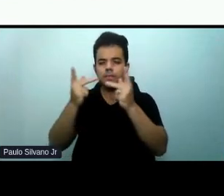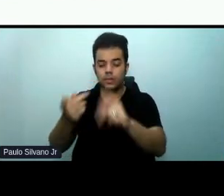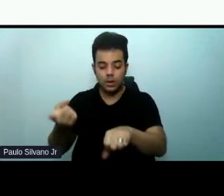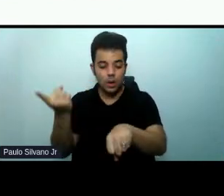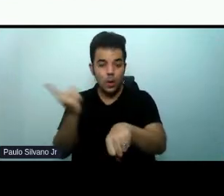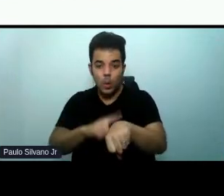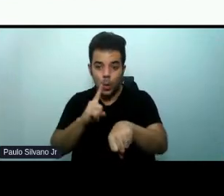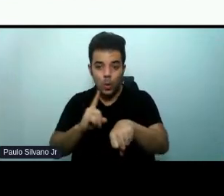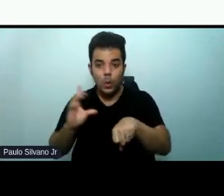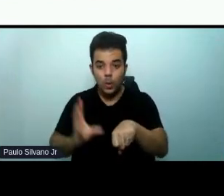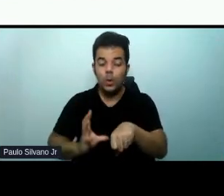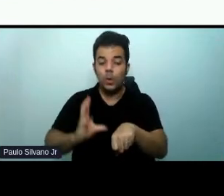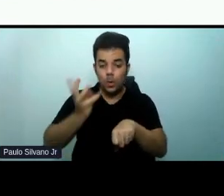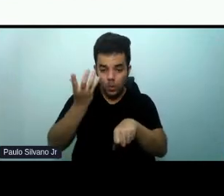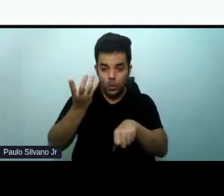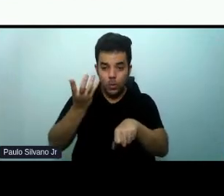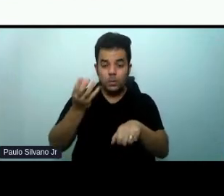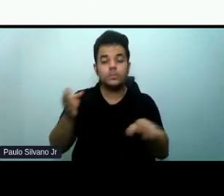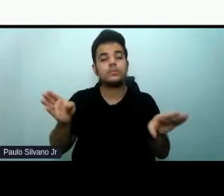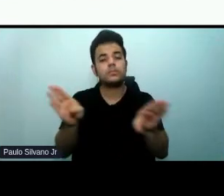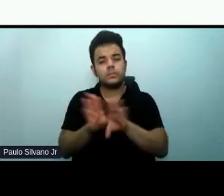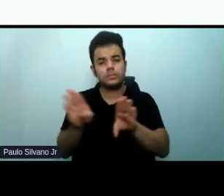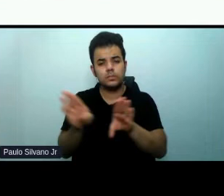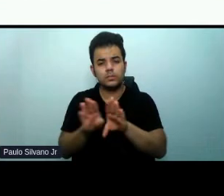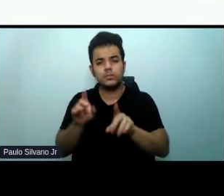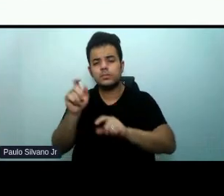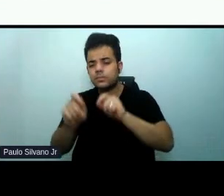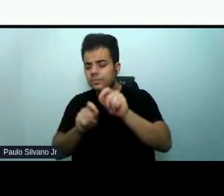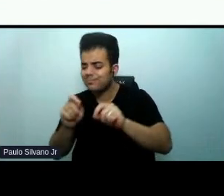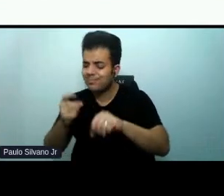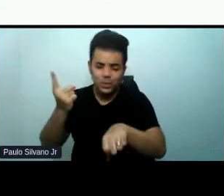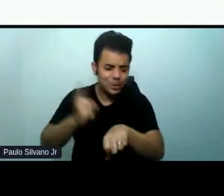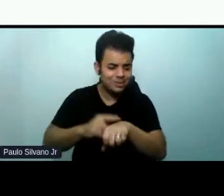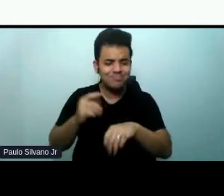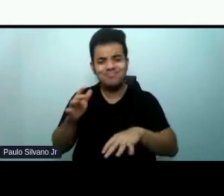acontecer, né? E às vezes